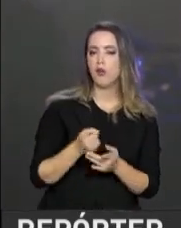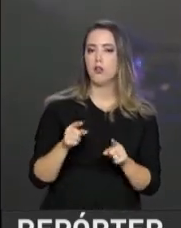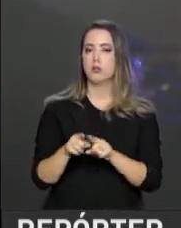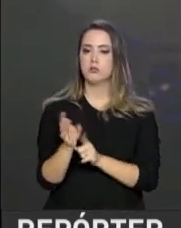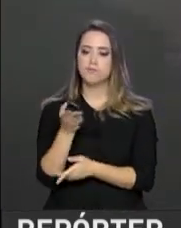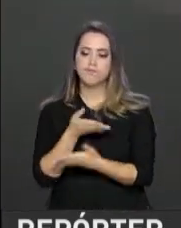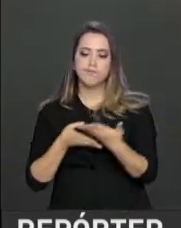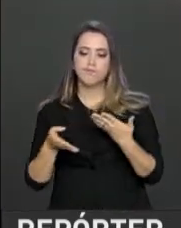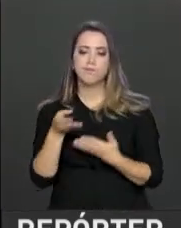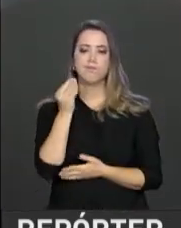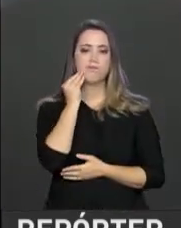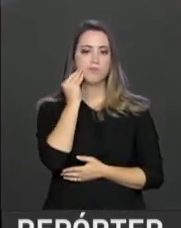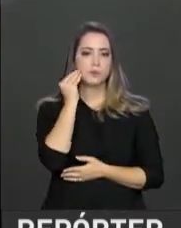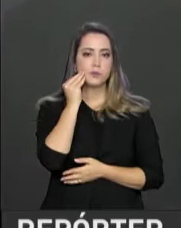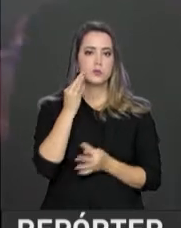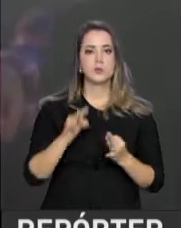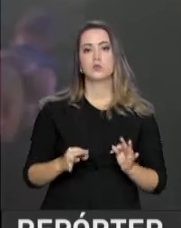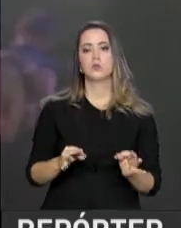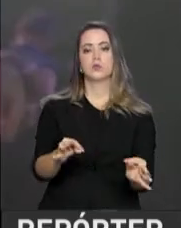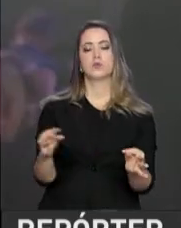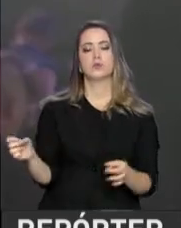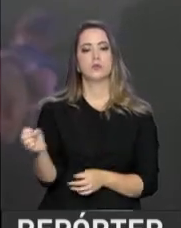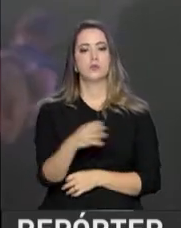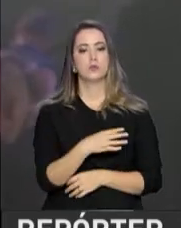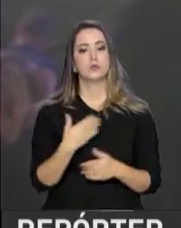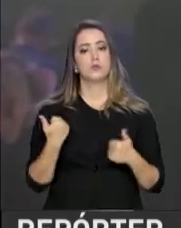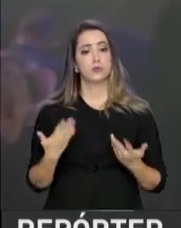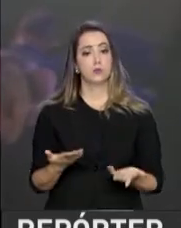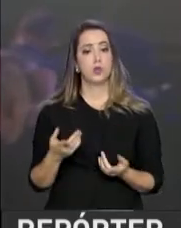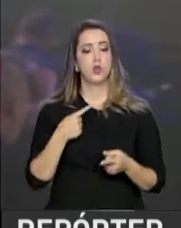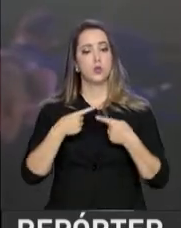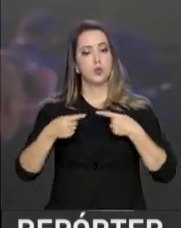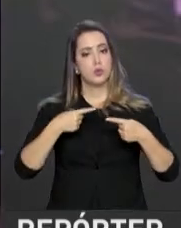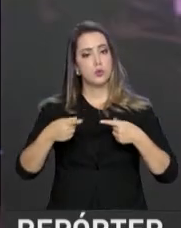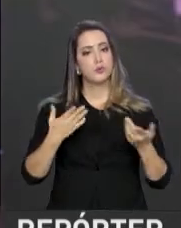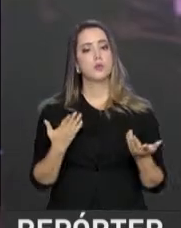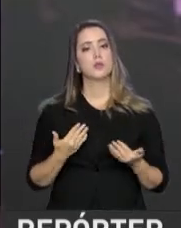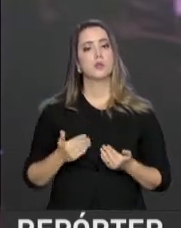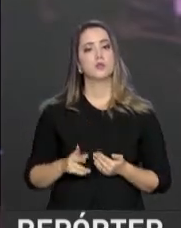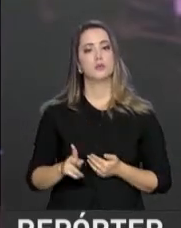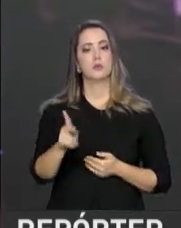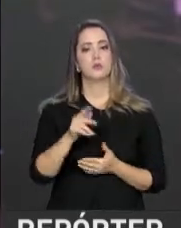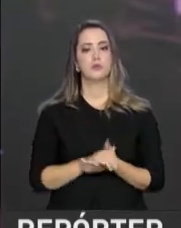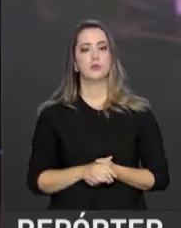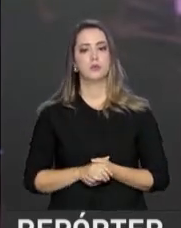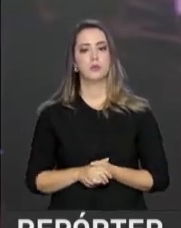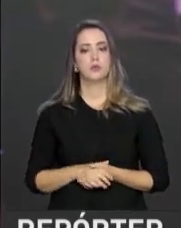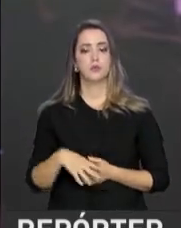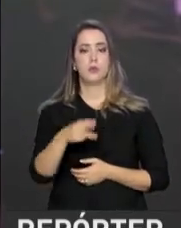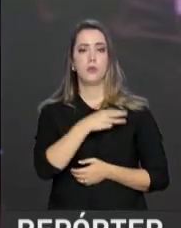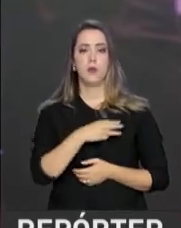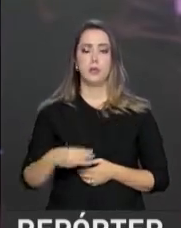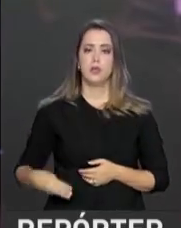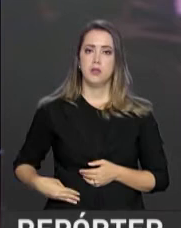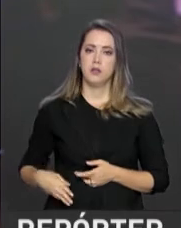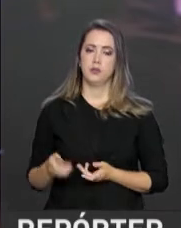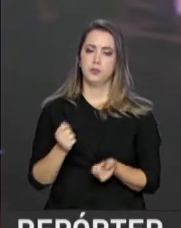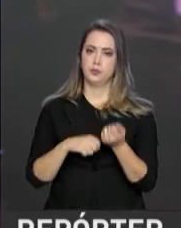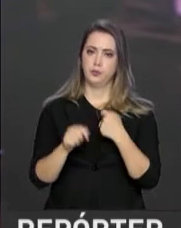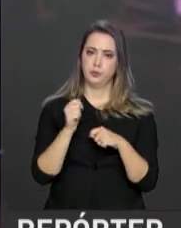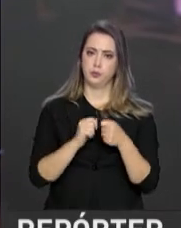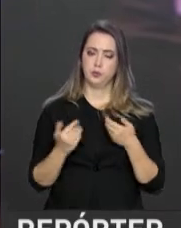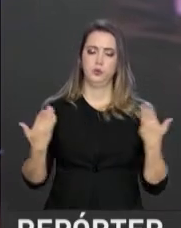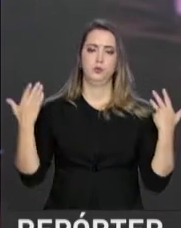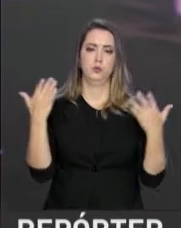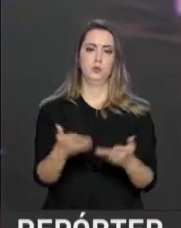troca de tecnologia e inovações e down e discutir muito né o ministro da fazenda e henrique meirelles também participou